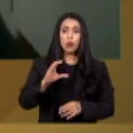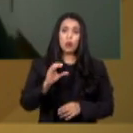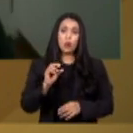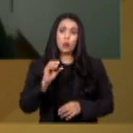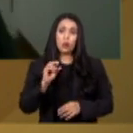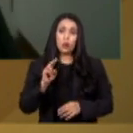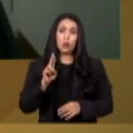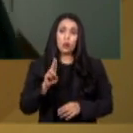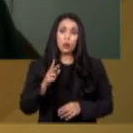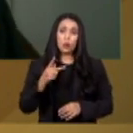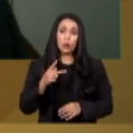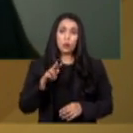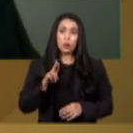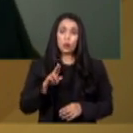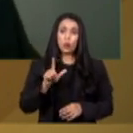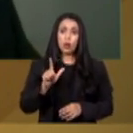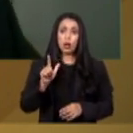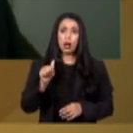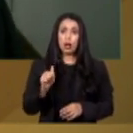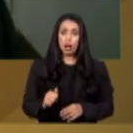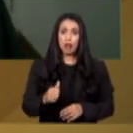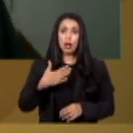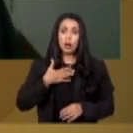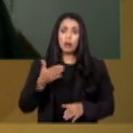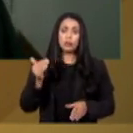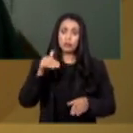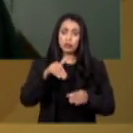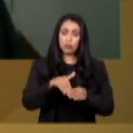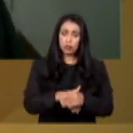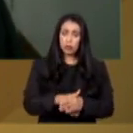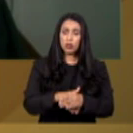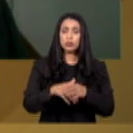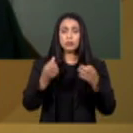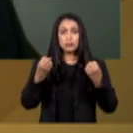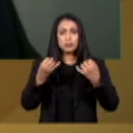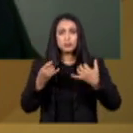e assim é filme reto arremata